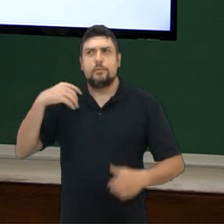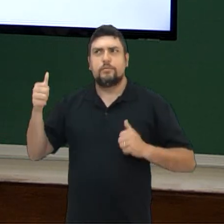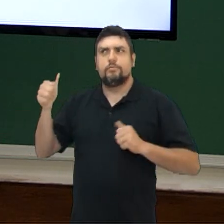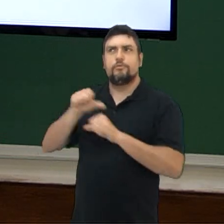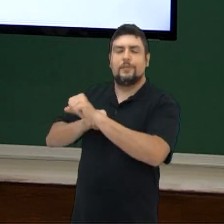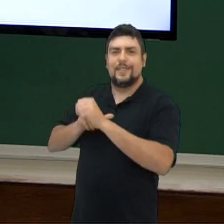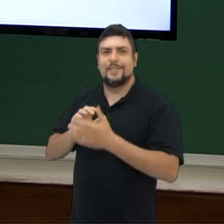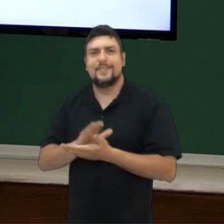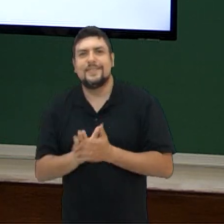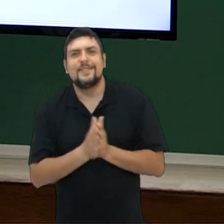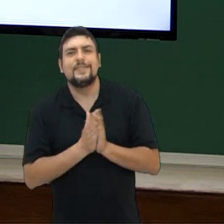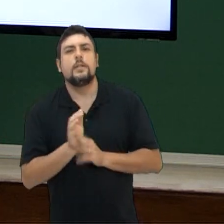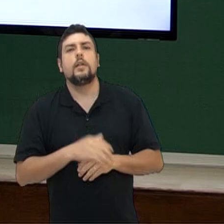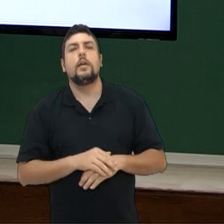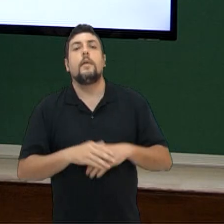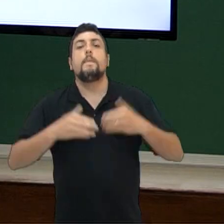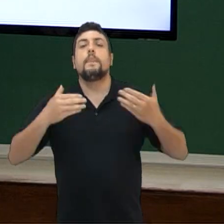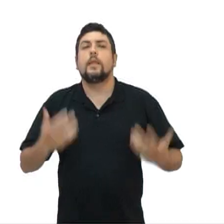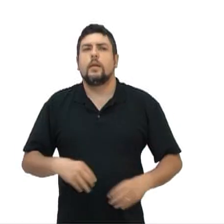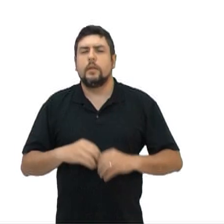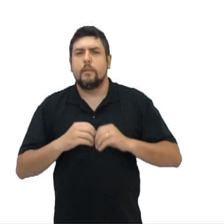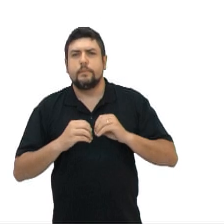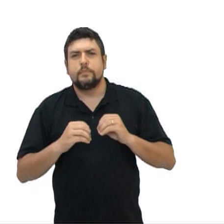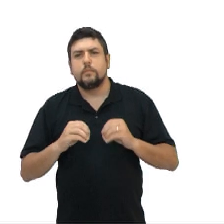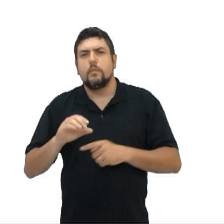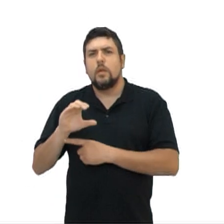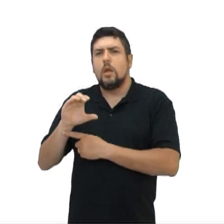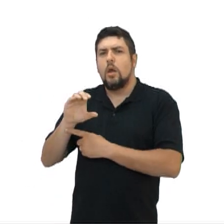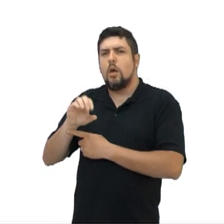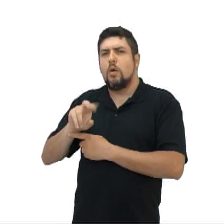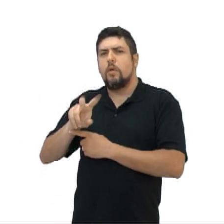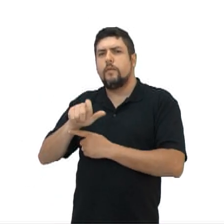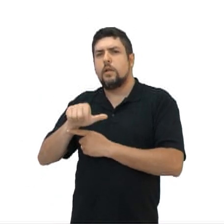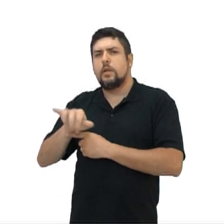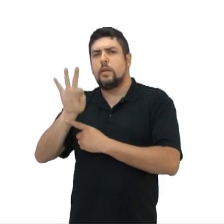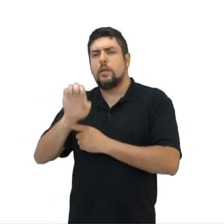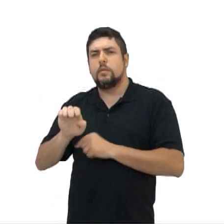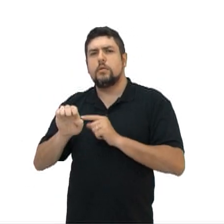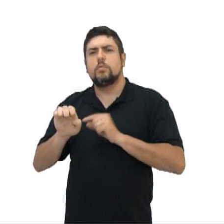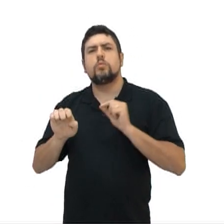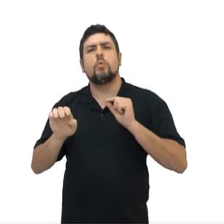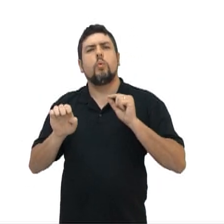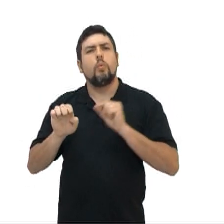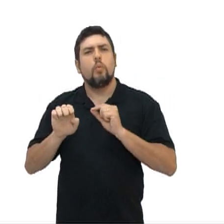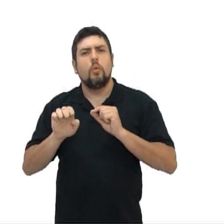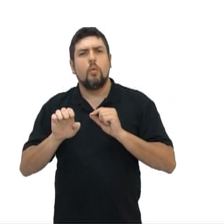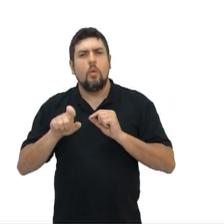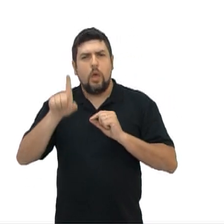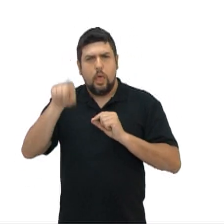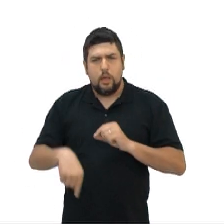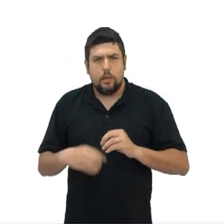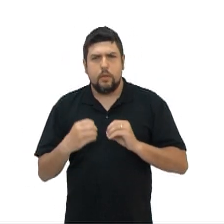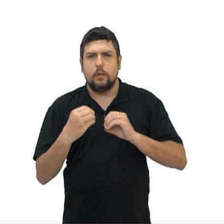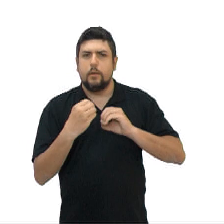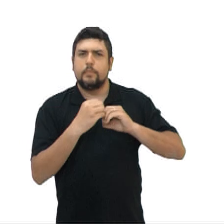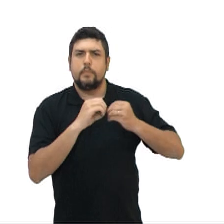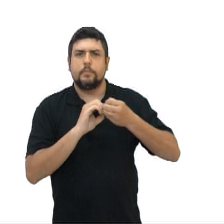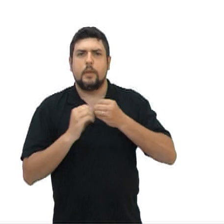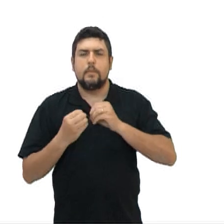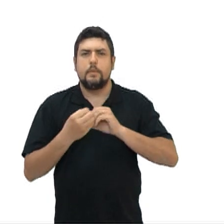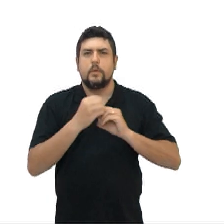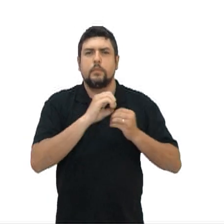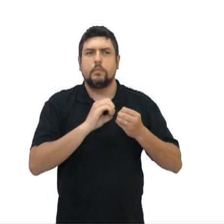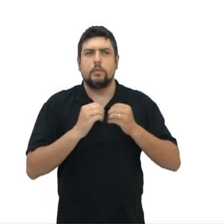loucura. Lembrando, né, compostos covalentes, né, que também são chamados de compostos moleculares, são aqueles